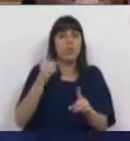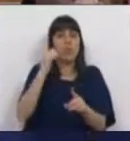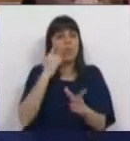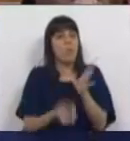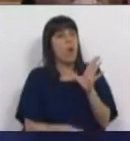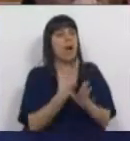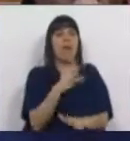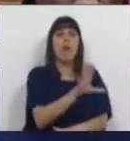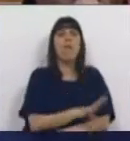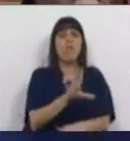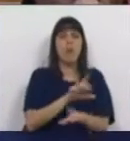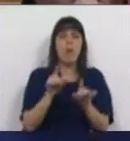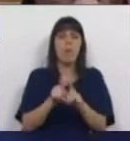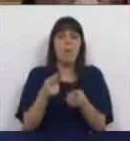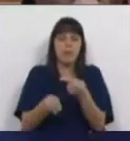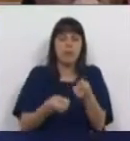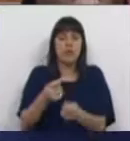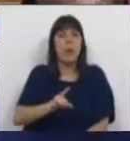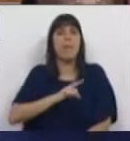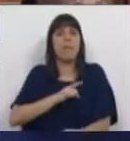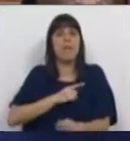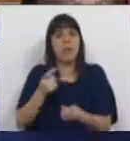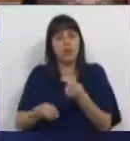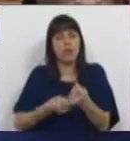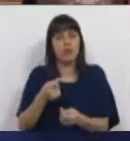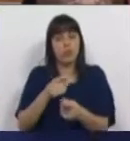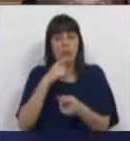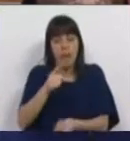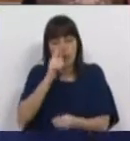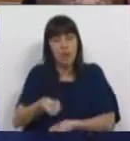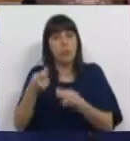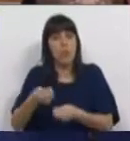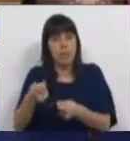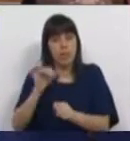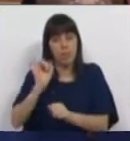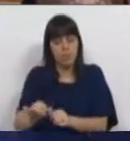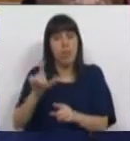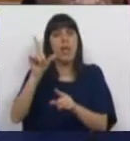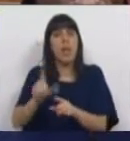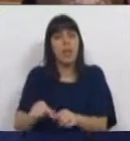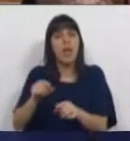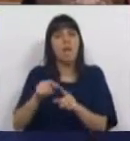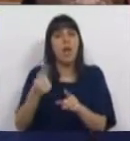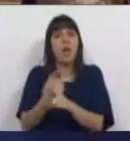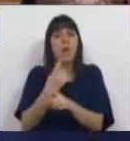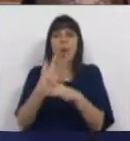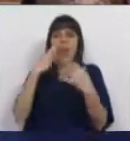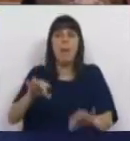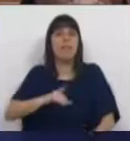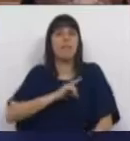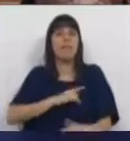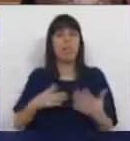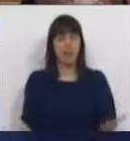criaram-se mecanismos para a sua progressiva privatização quanto à exploração e também para a sua passagem a bens de natureza